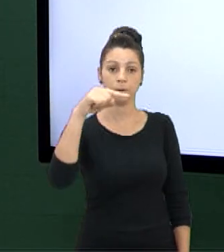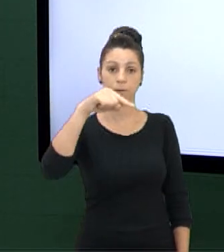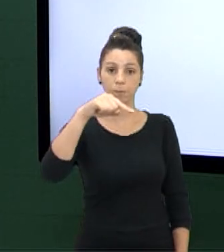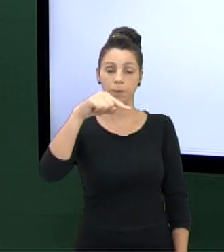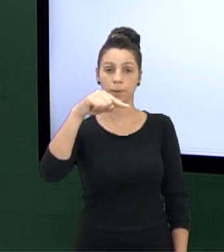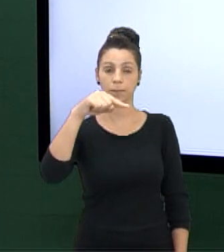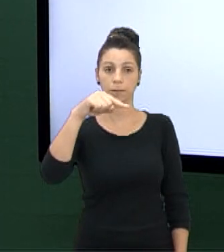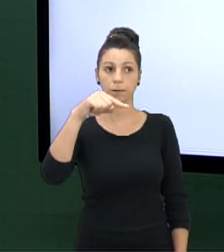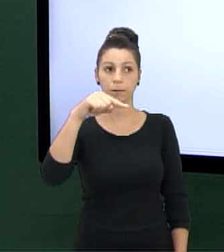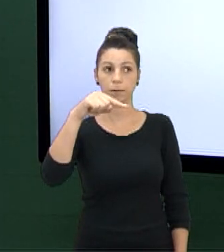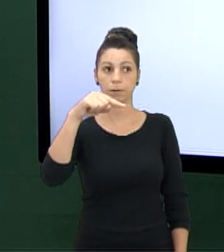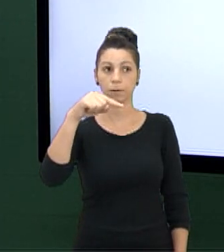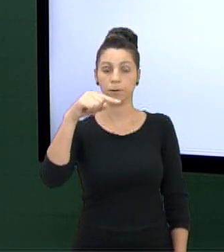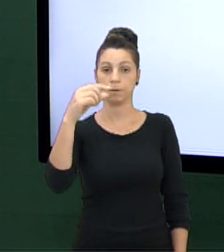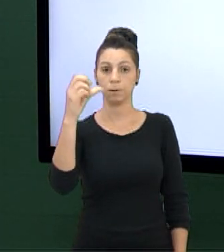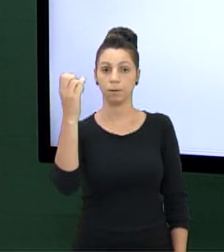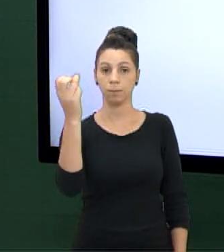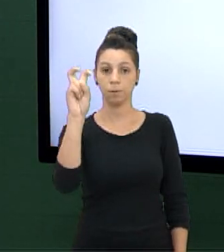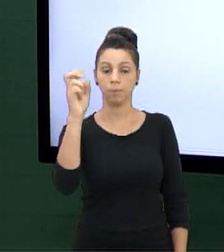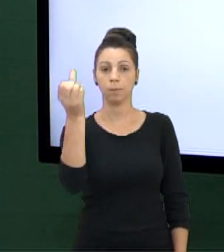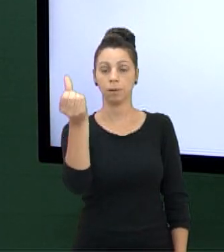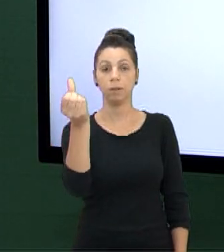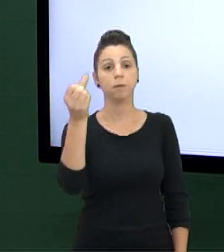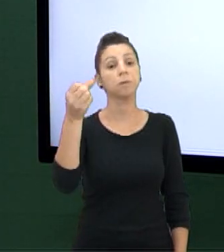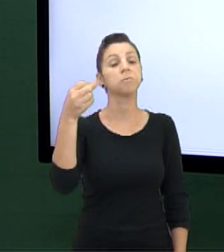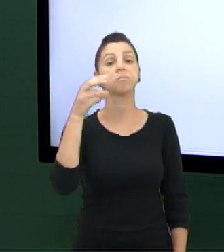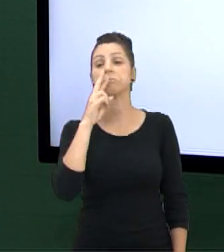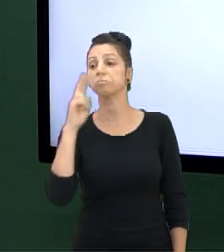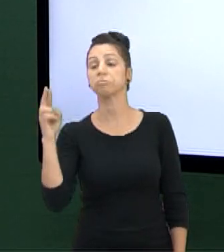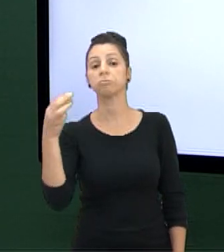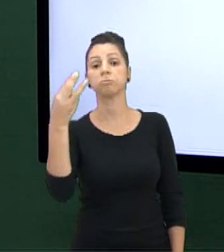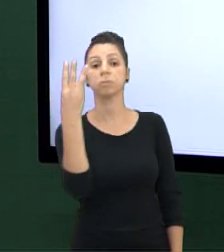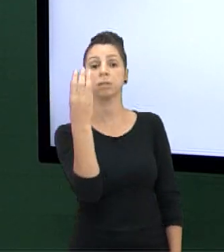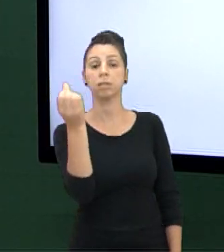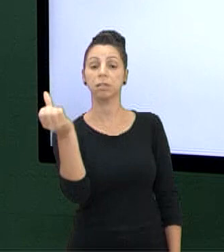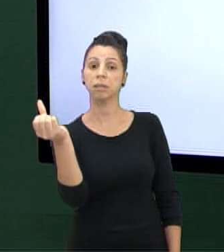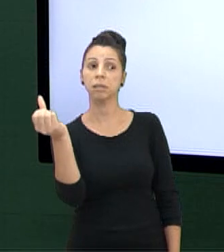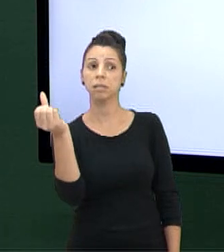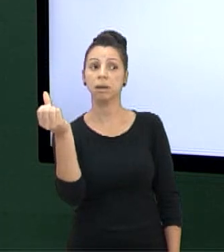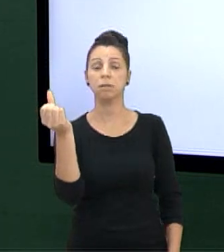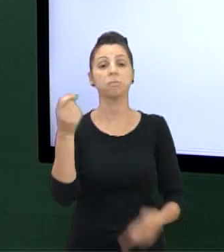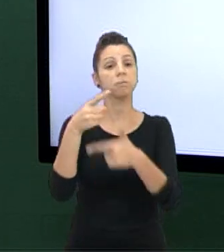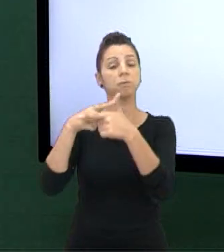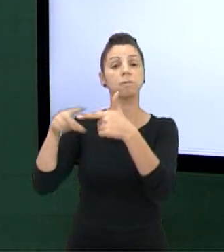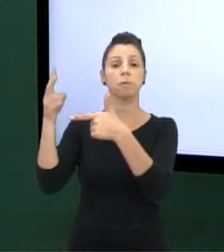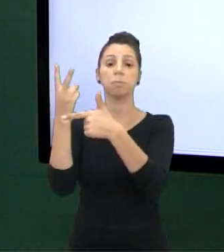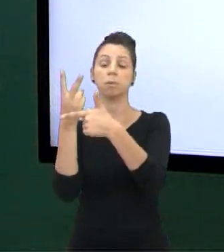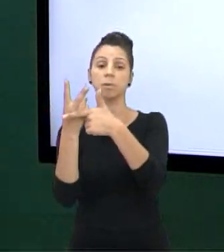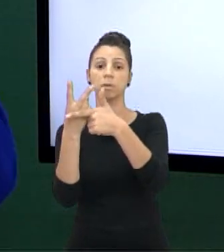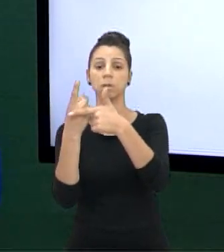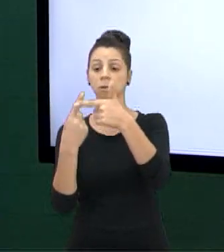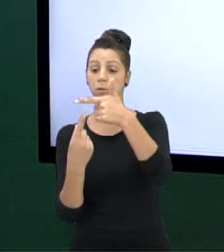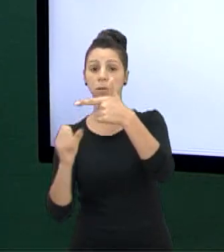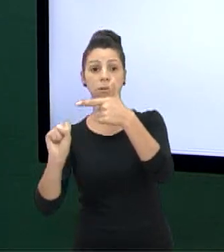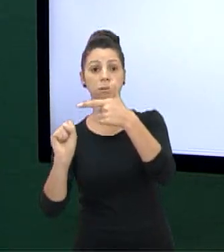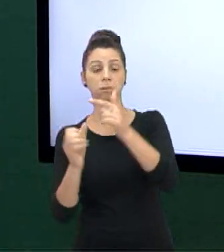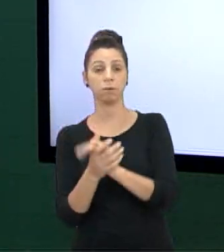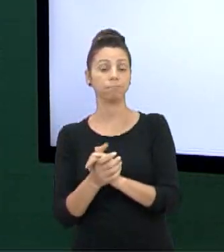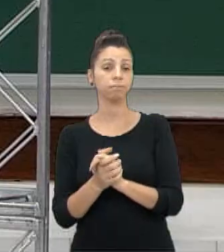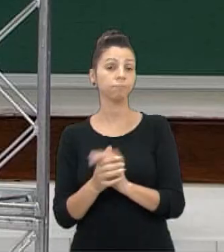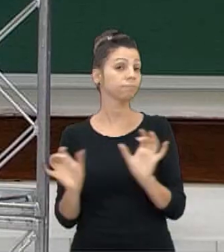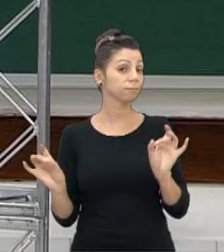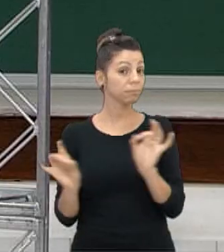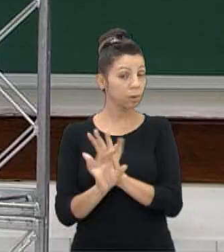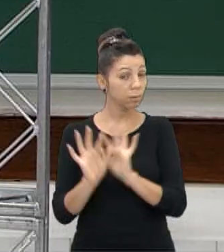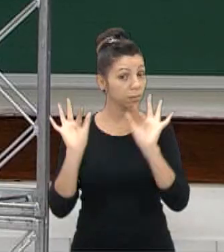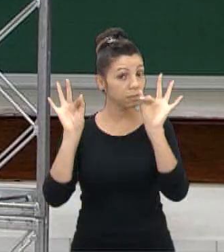36. 36 dividido por 2 é igual a 18. Pronto, finalizamos. E assim, a